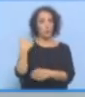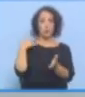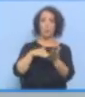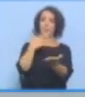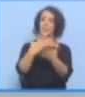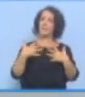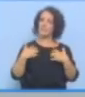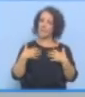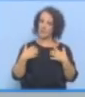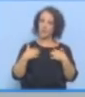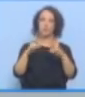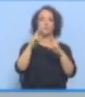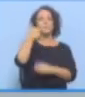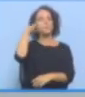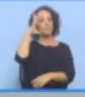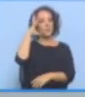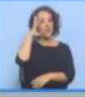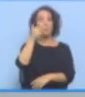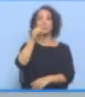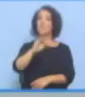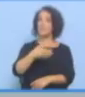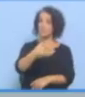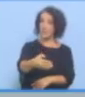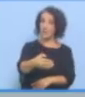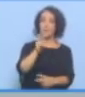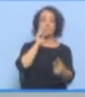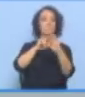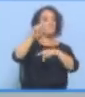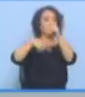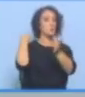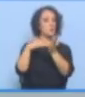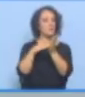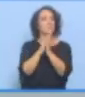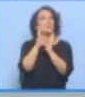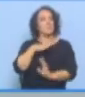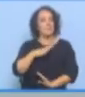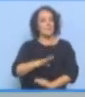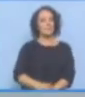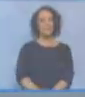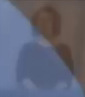a sexta-feira. Votos de boa tarde, ótimo fim de semana, até à próxima segunda-feira, se Deus quiser.